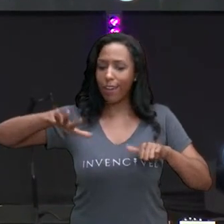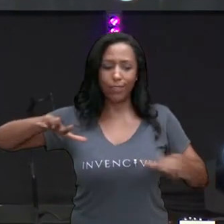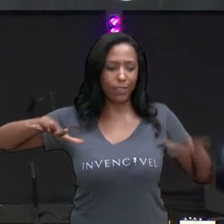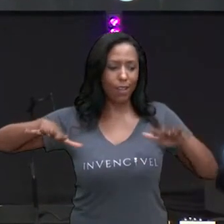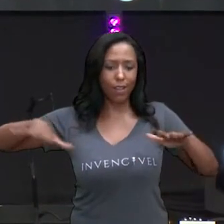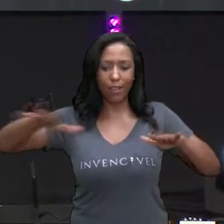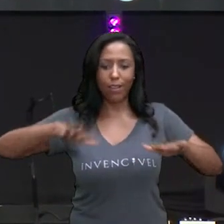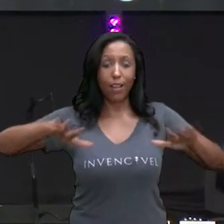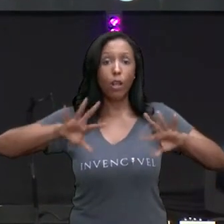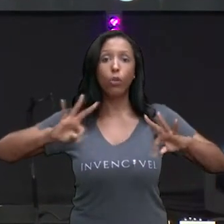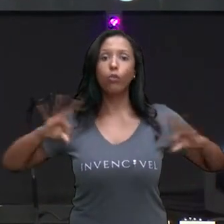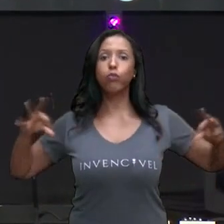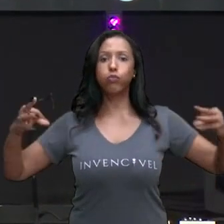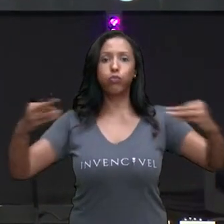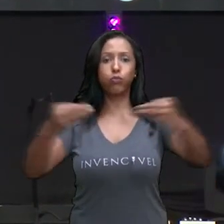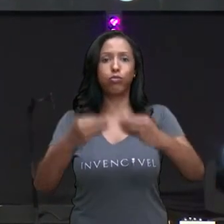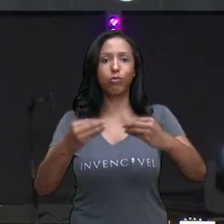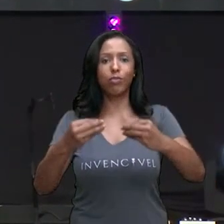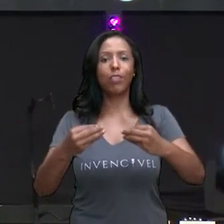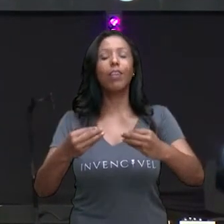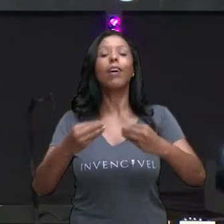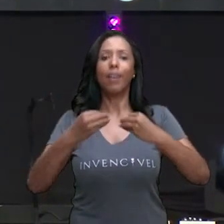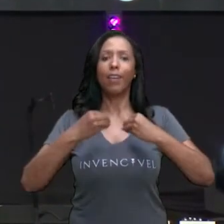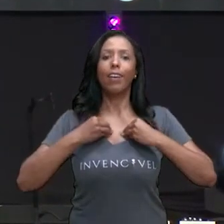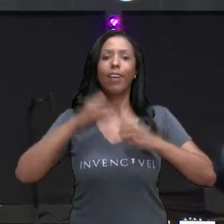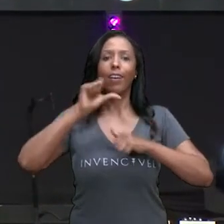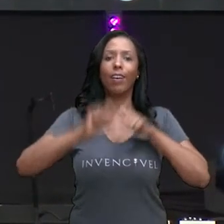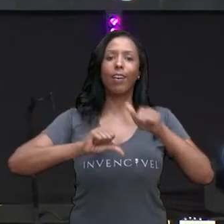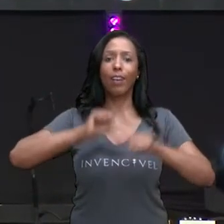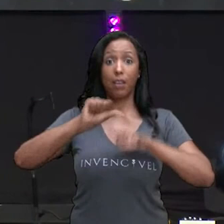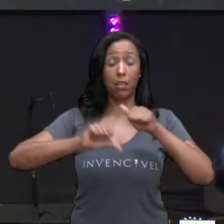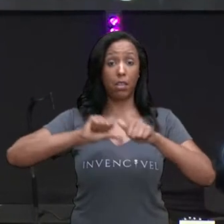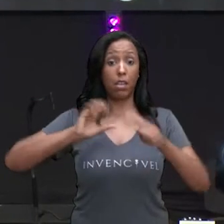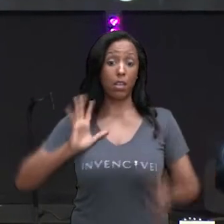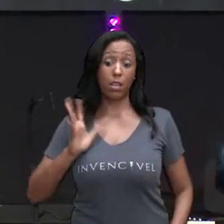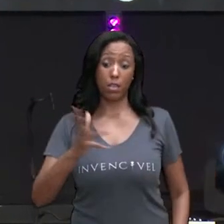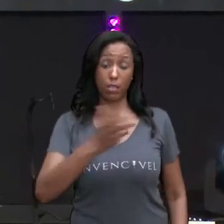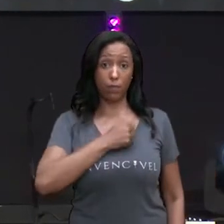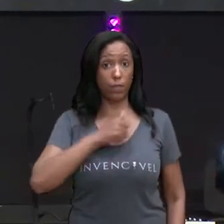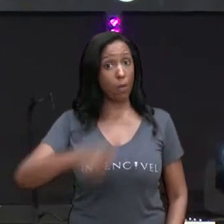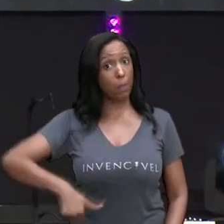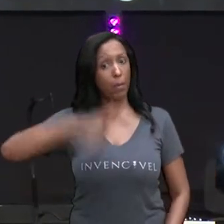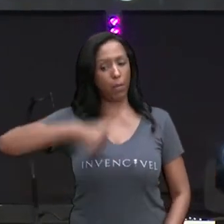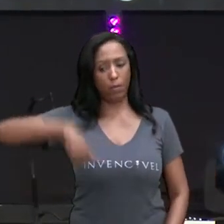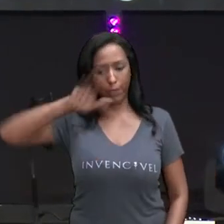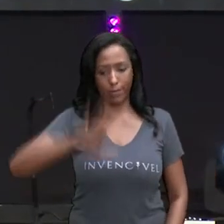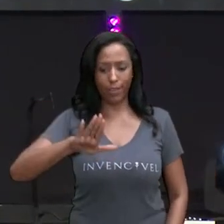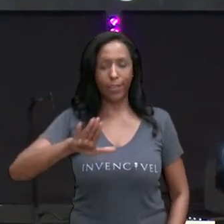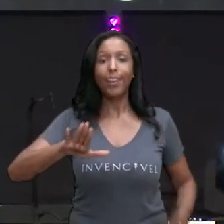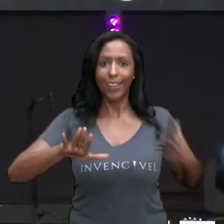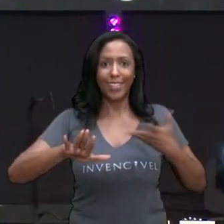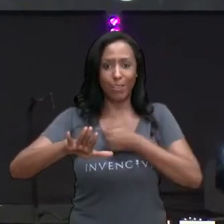Ela não só me dá salvação, a salvação é o primeiro passo. Depois disso, Deus olha para a minha vida e fala: tem uns negócios para arrumar aí, hein?